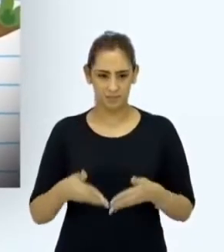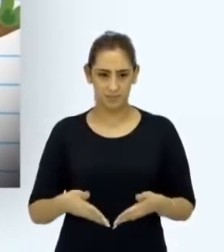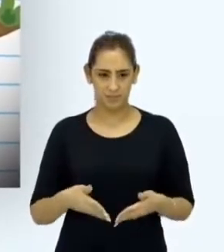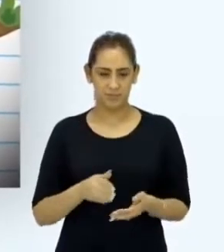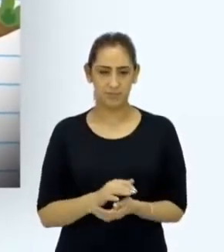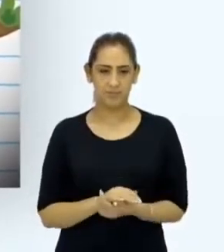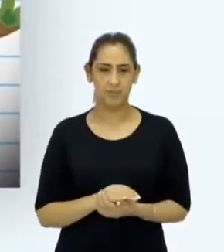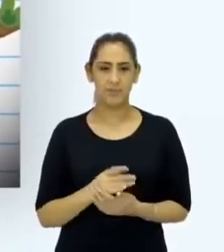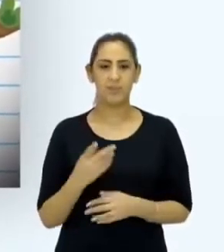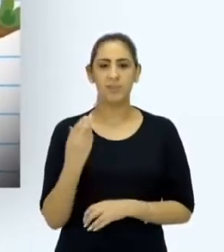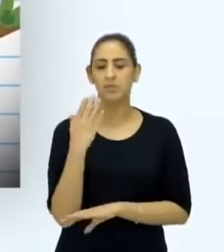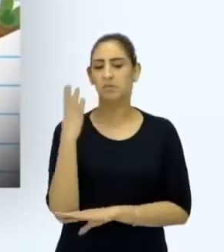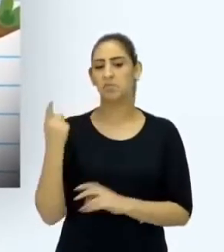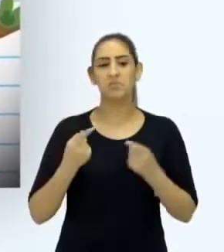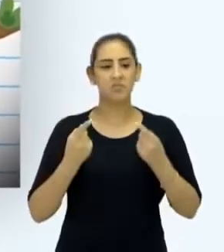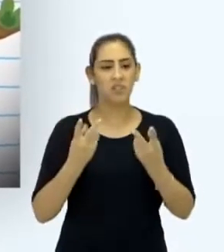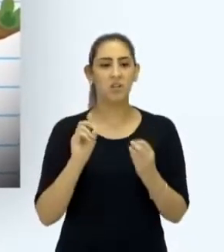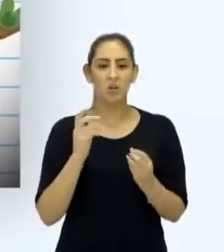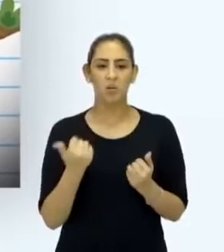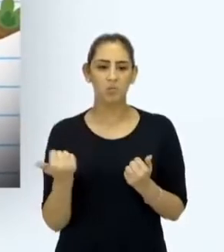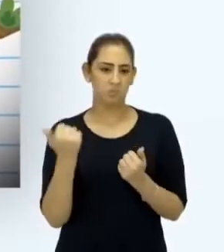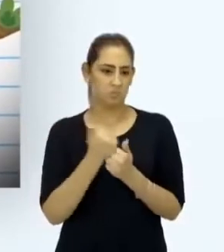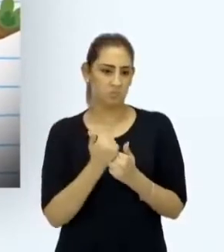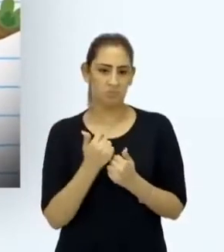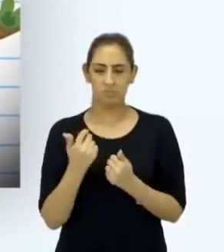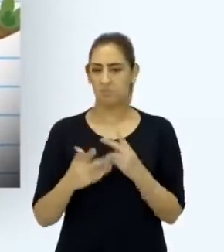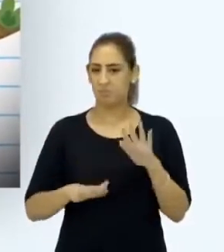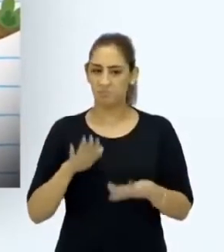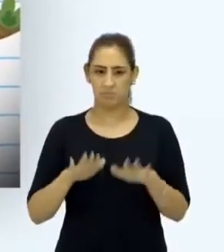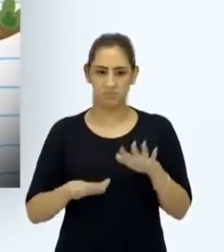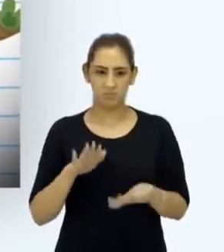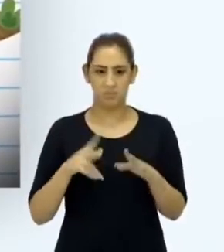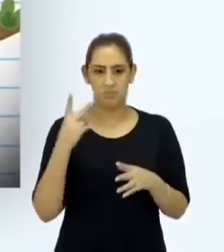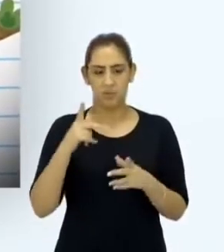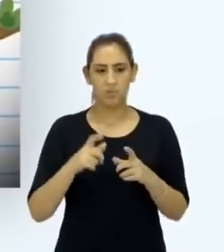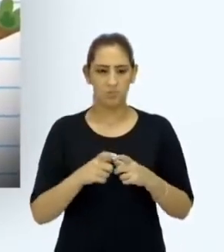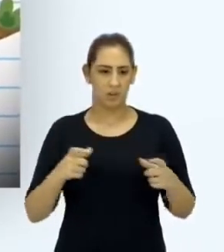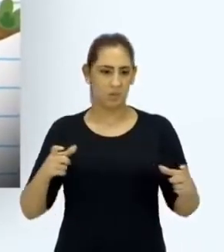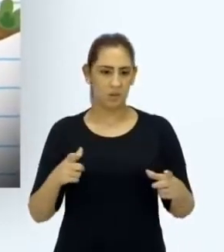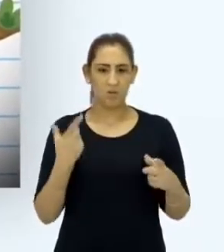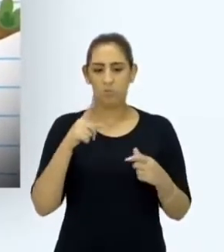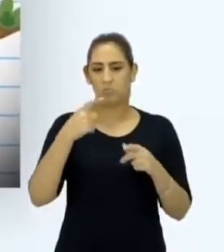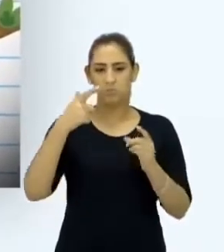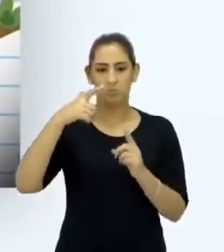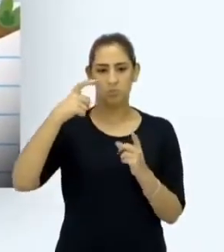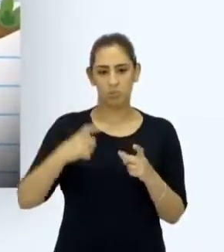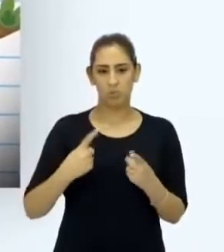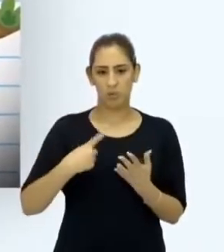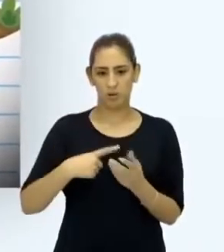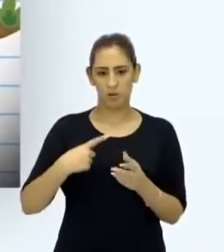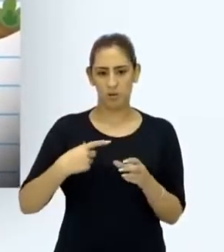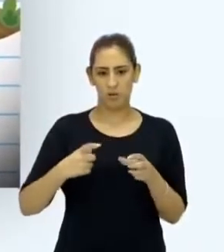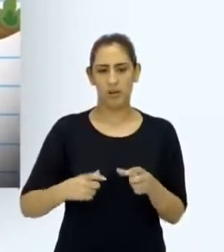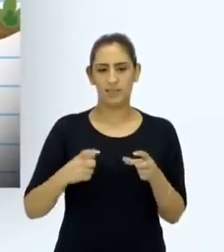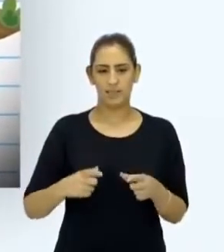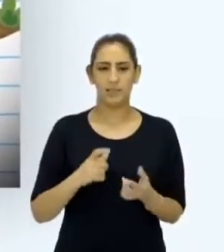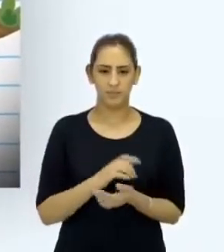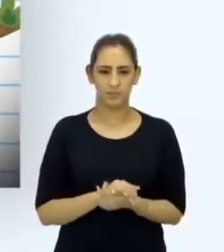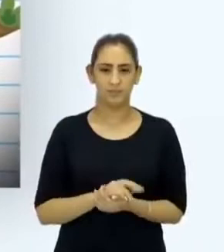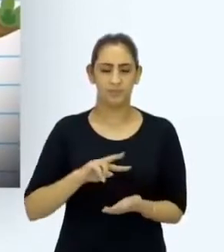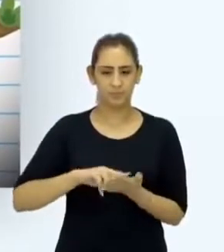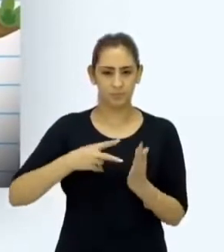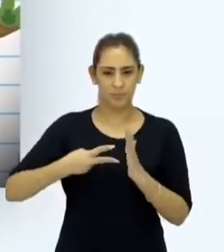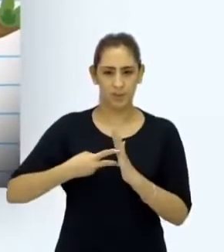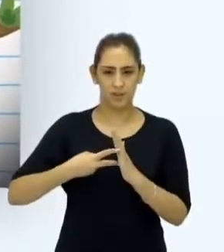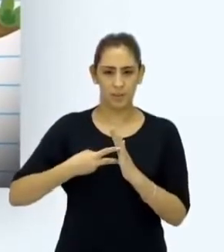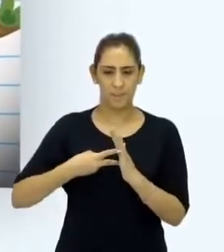aquícolas, seja para venda ou subsistência, independentemente de seu tamanho ou de sua localização. Isto significa que o censo agro